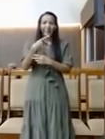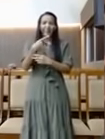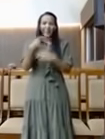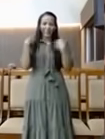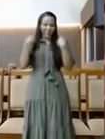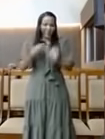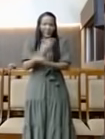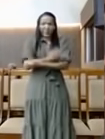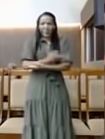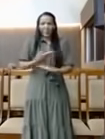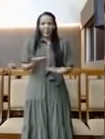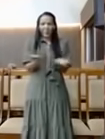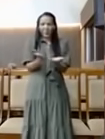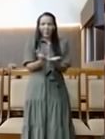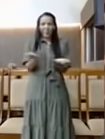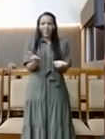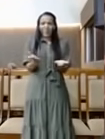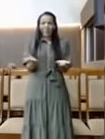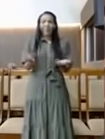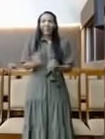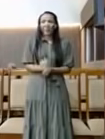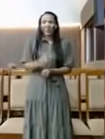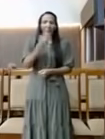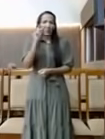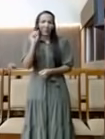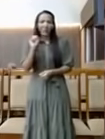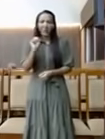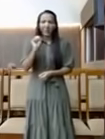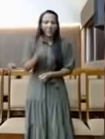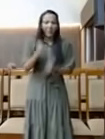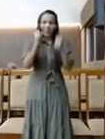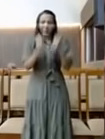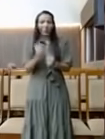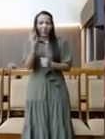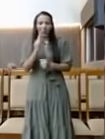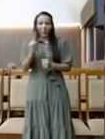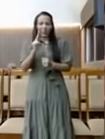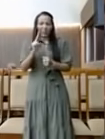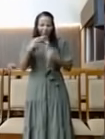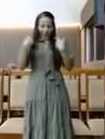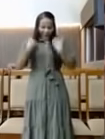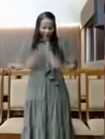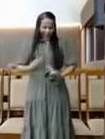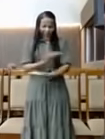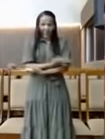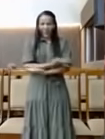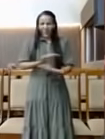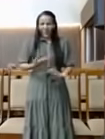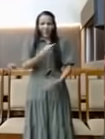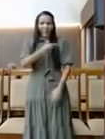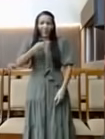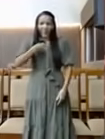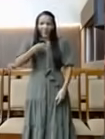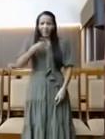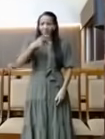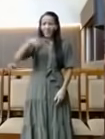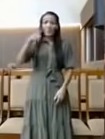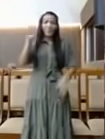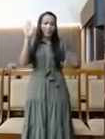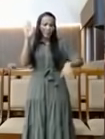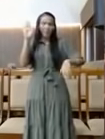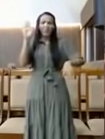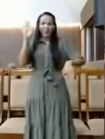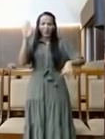é doutrina não é nada nem ninguém tá sendo conta costume eu sou contra pecado eu sou contra tudo que não presta agora e um pastor vai na praia meu